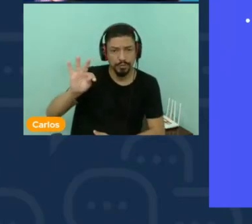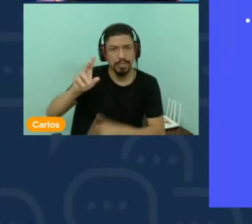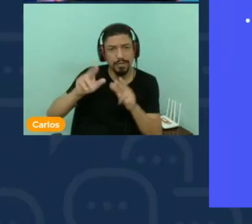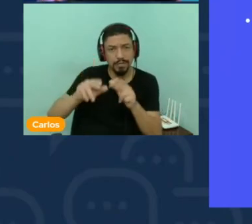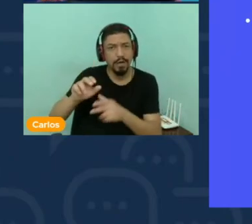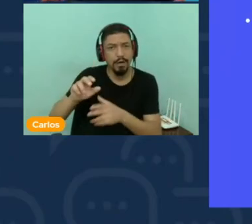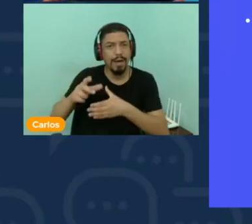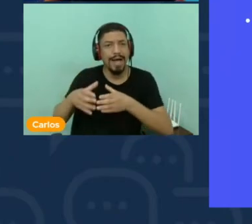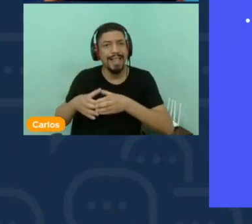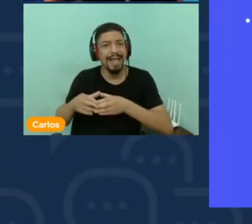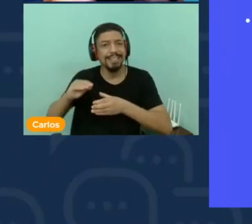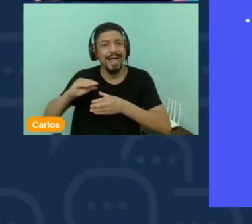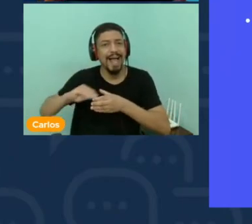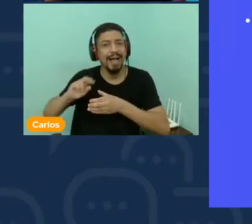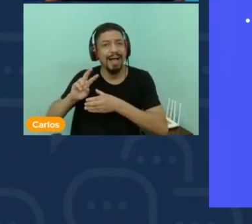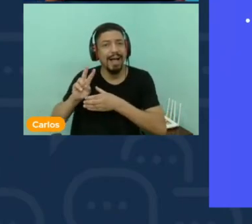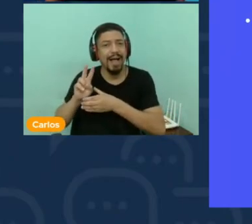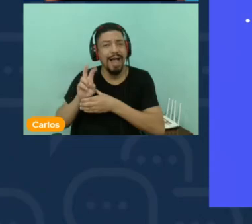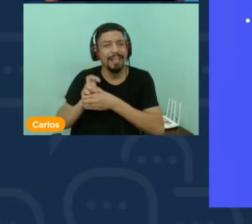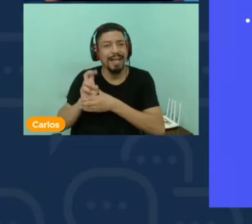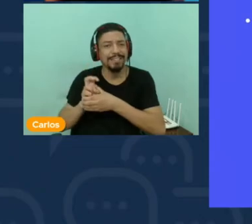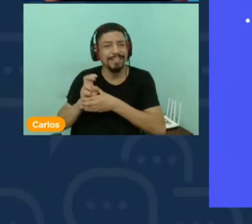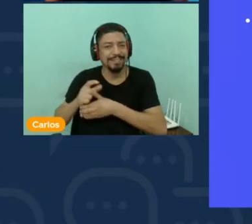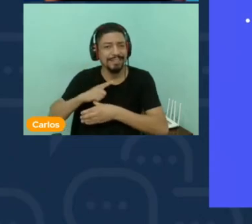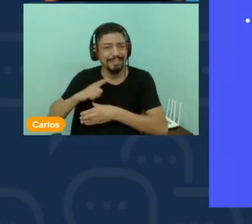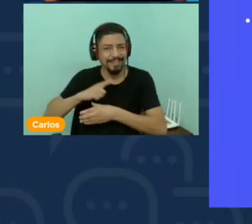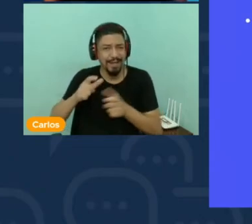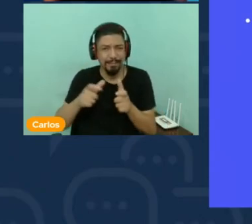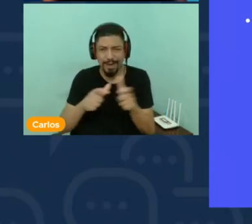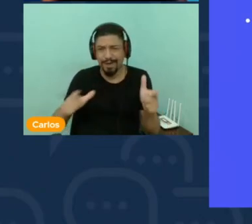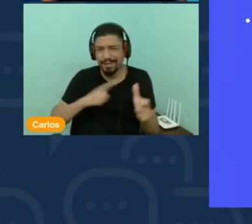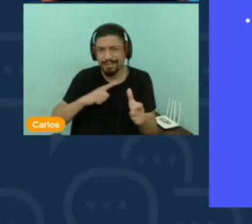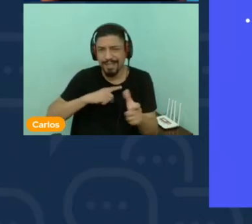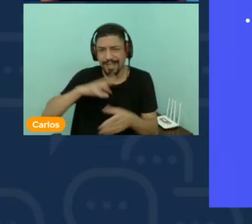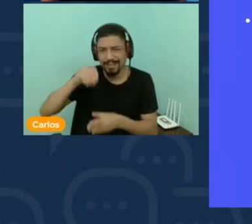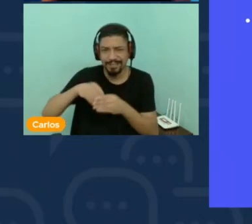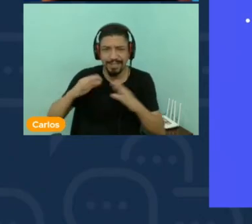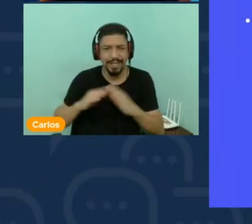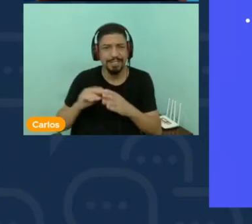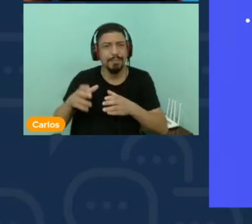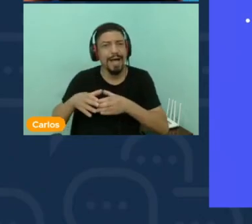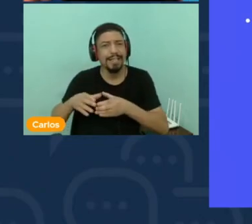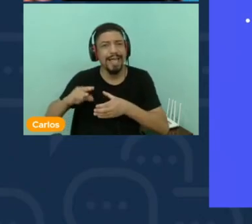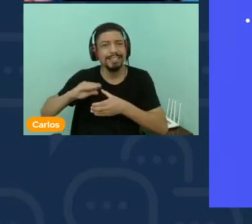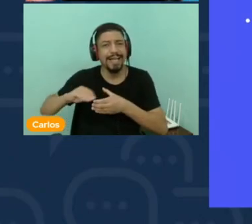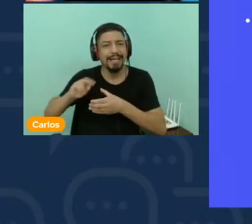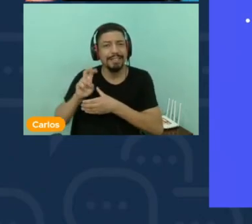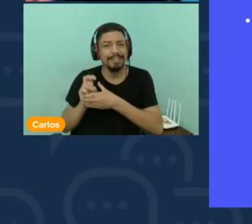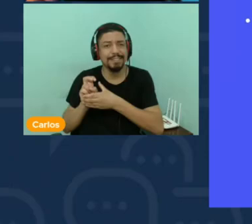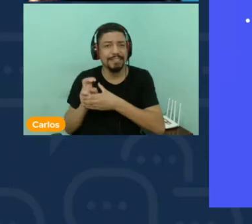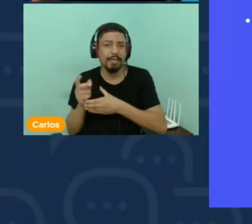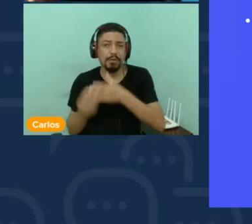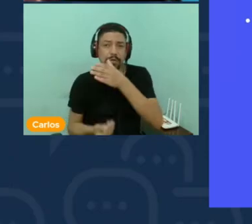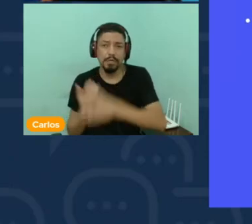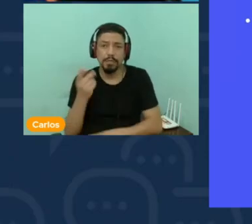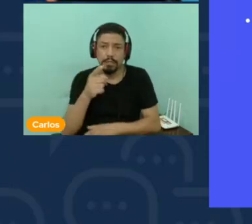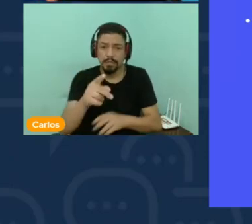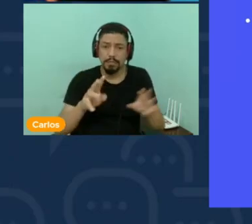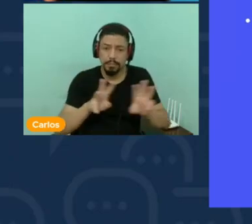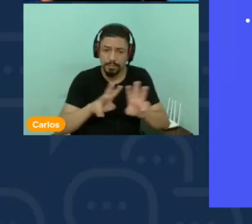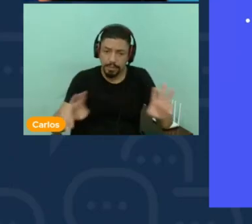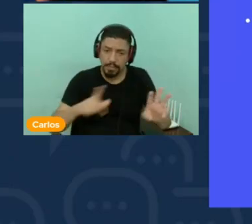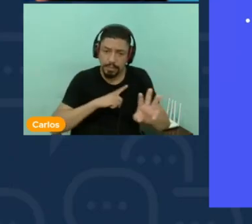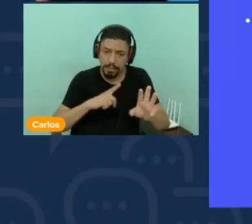que a gente tem dentro de casa. Alguns de vocês devem ter Alexa. Então, eu vou criar ali no meu site um assistente